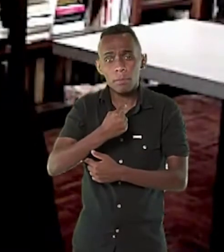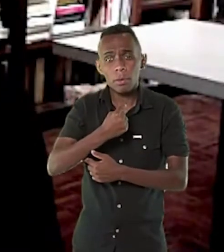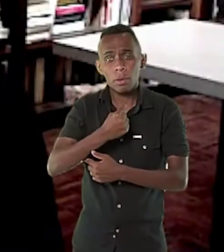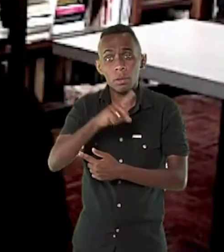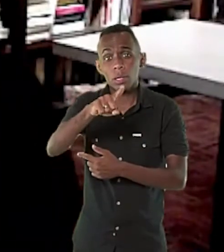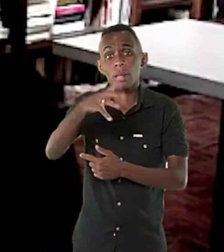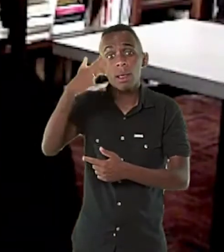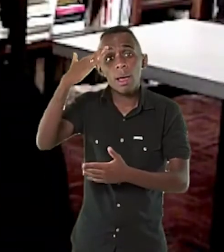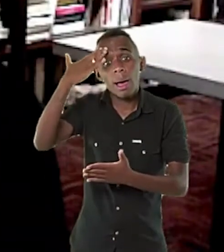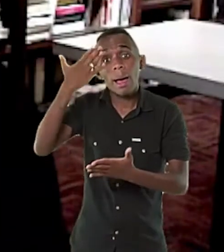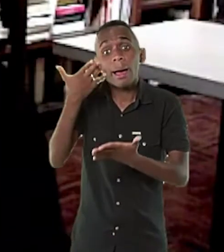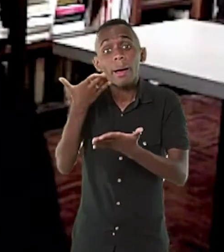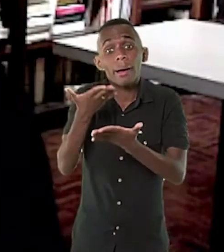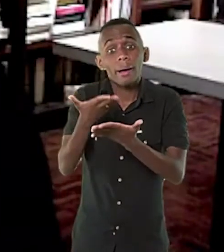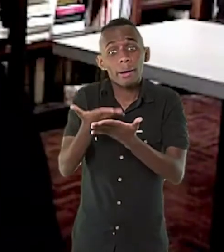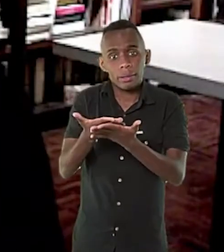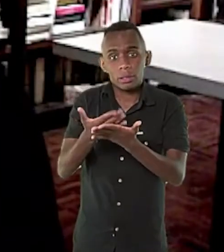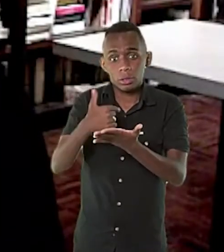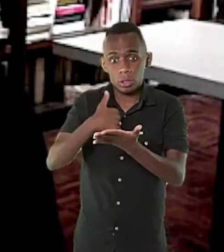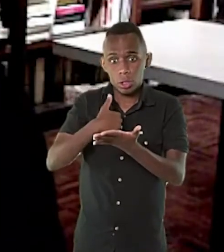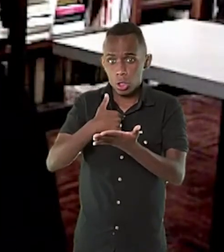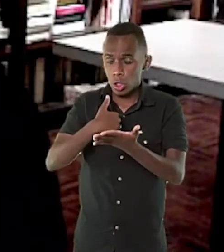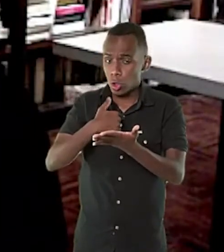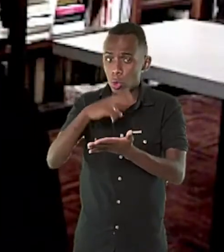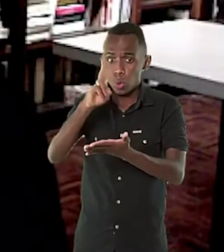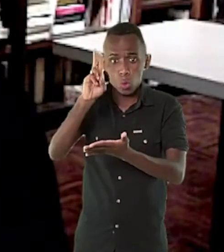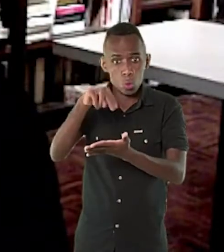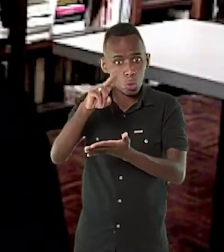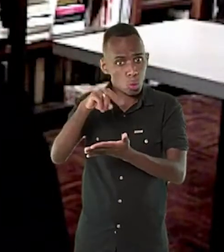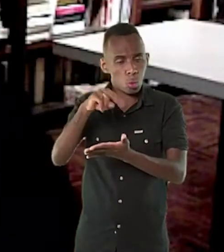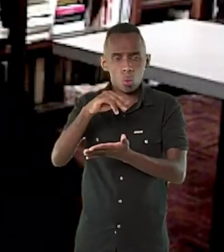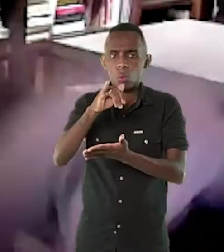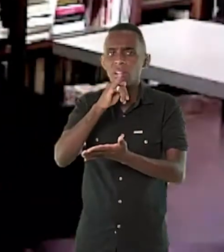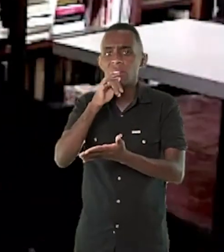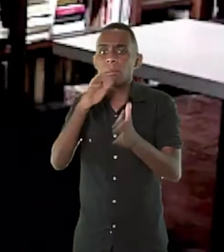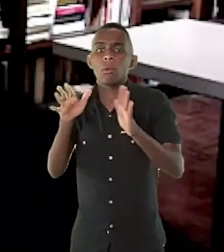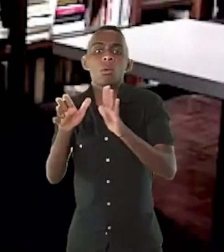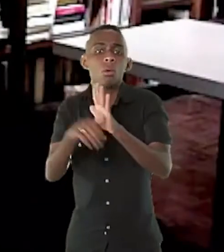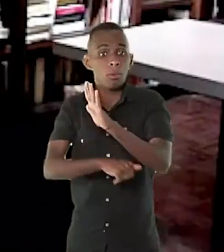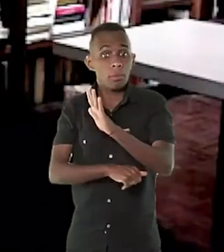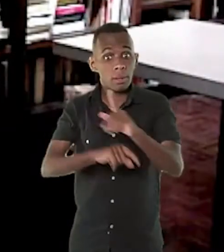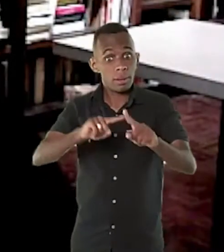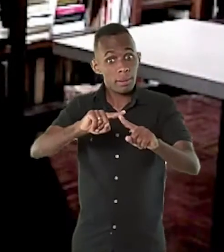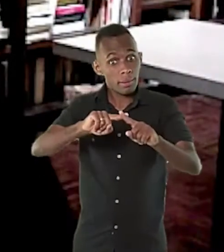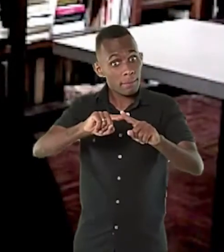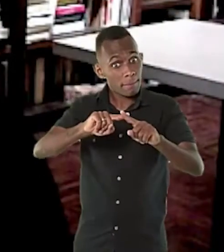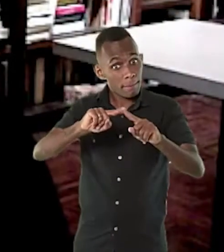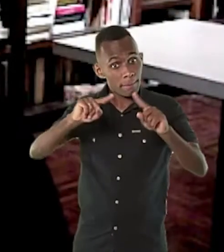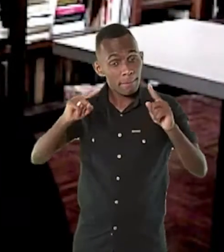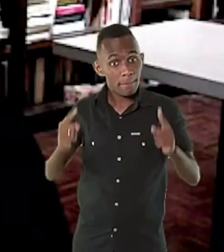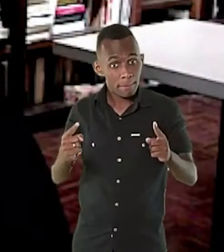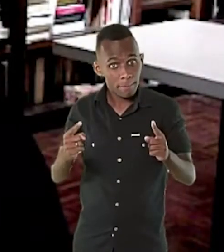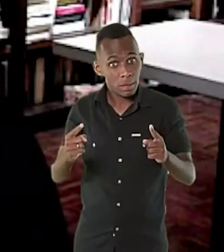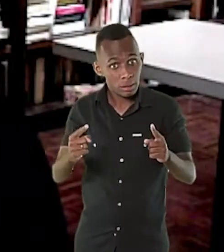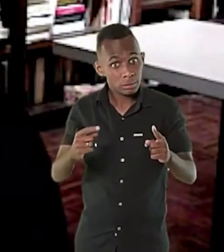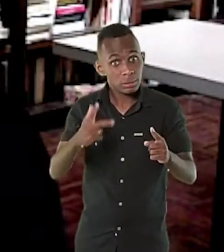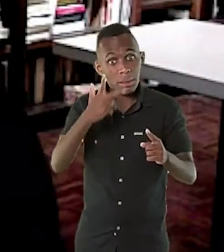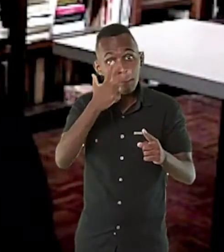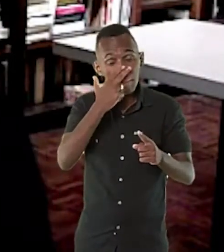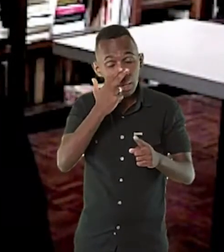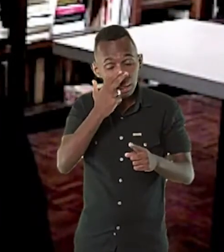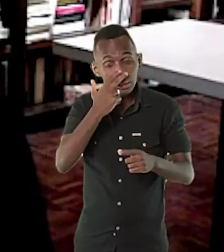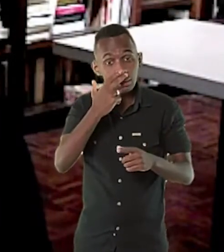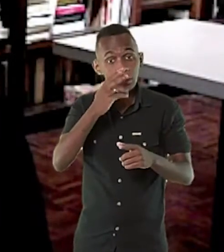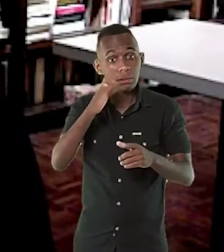que eu não cometi nenhum crime, mas tudo indica por esse conjunto de dados que